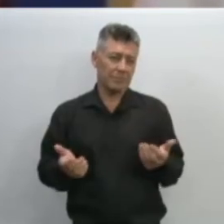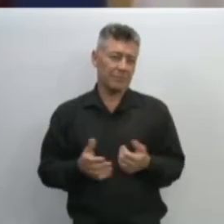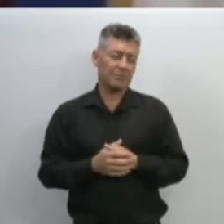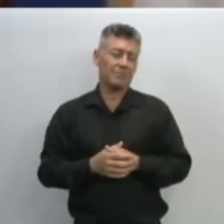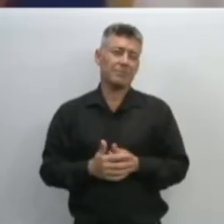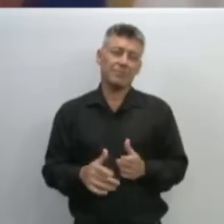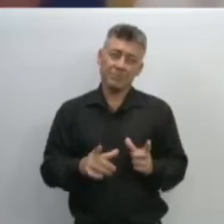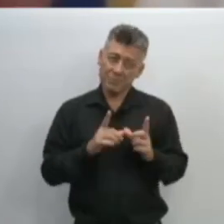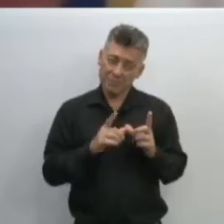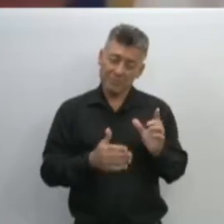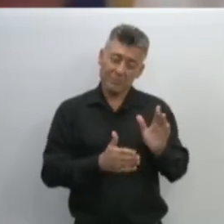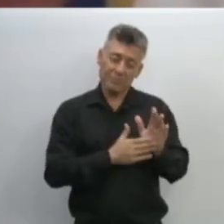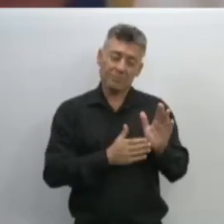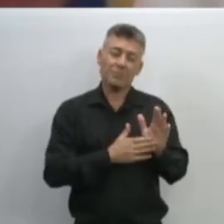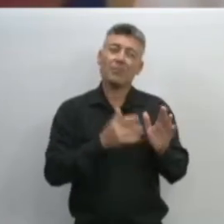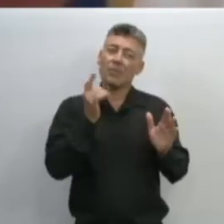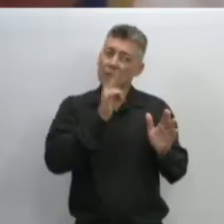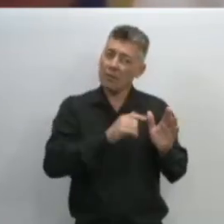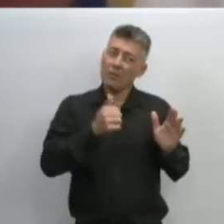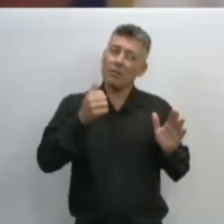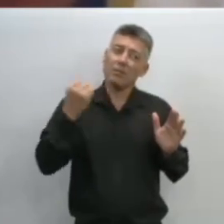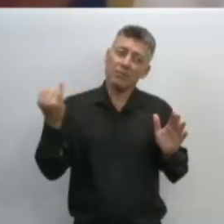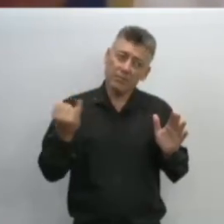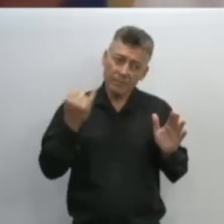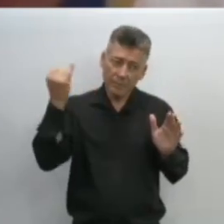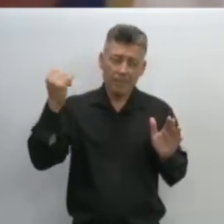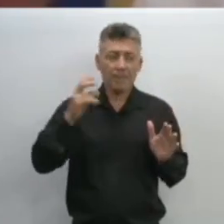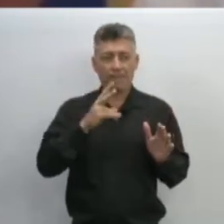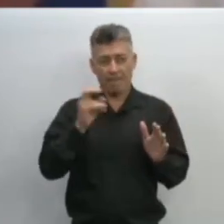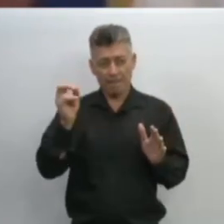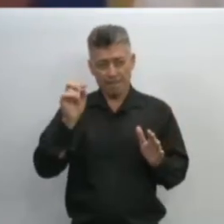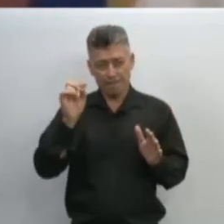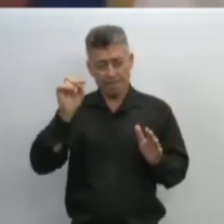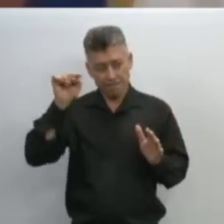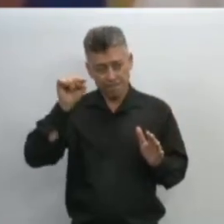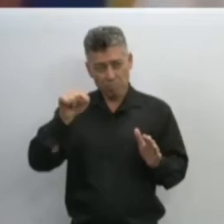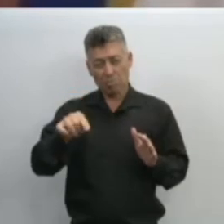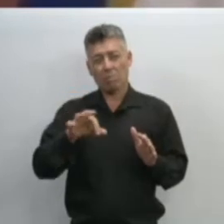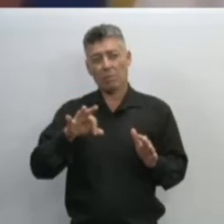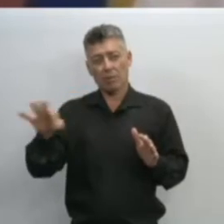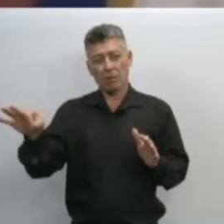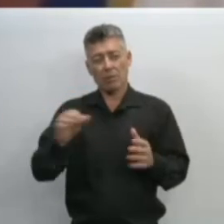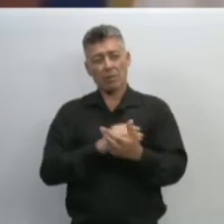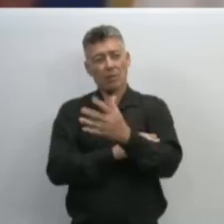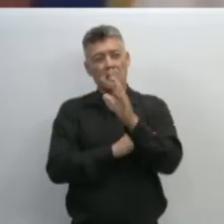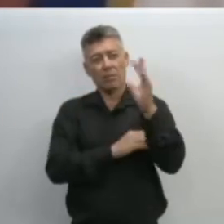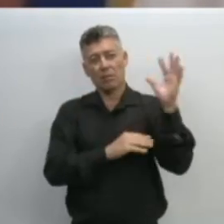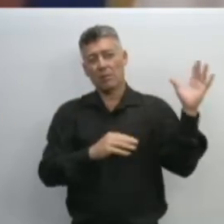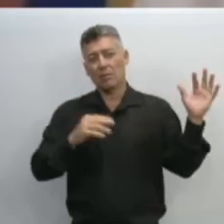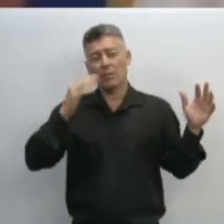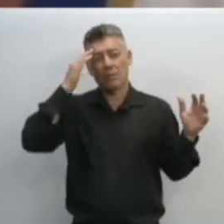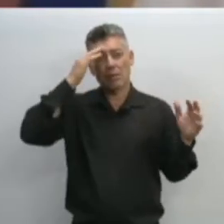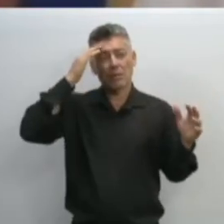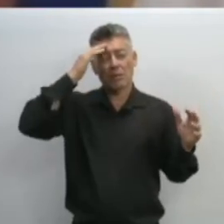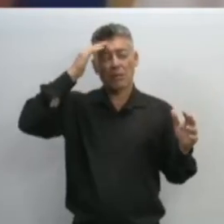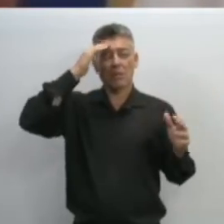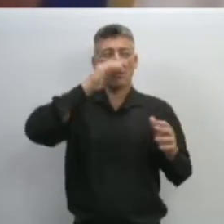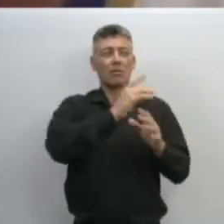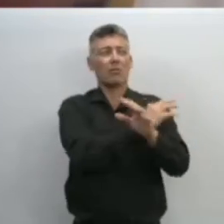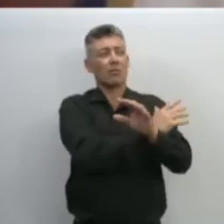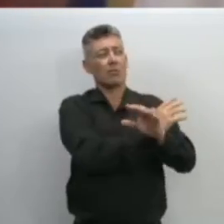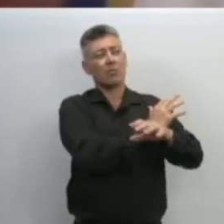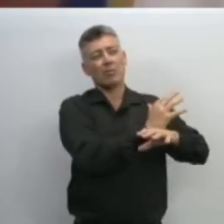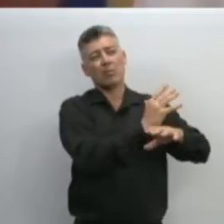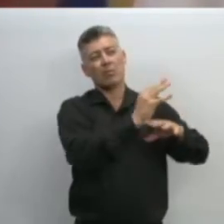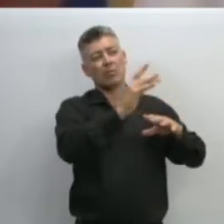esse projeto de plantio. Vamos sair, estamos plantando 50 mil árvores em Natal, que o pessoal achava muito, mas o nosso sonho é muito maior, é recuperar especialmente o